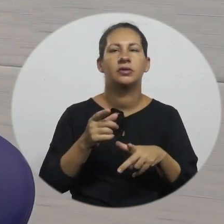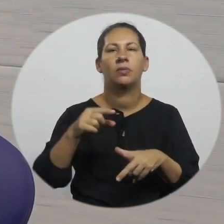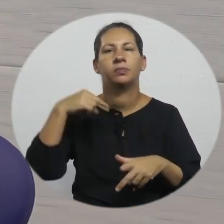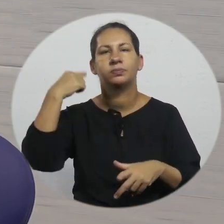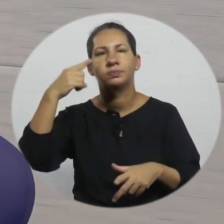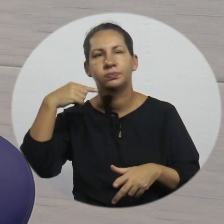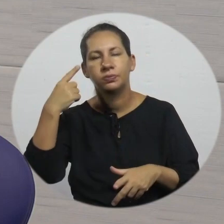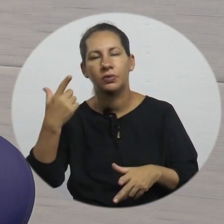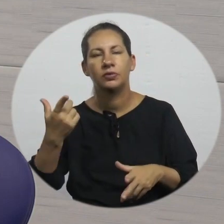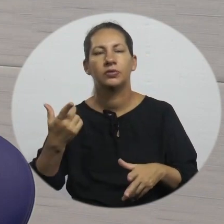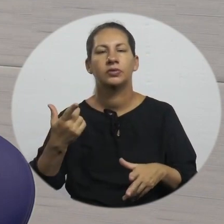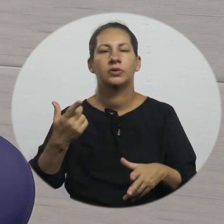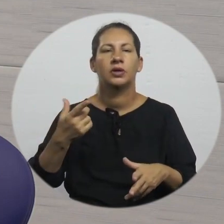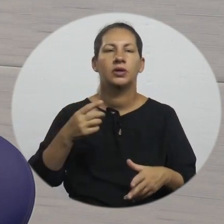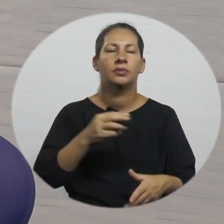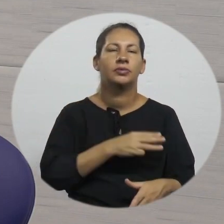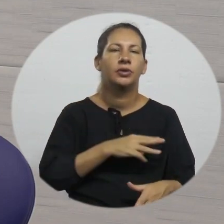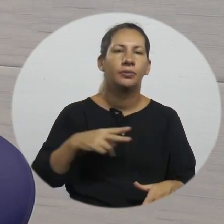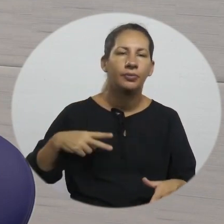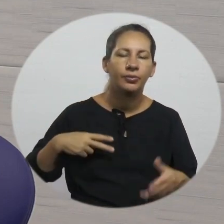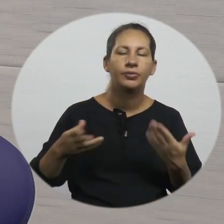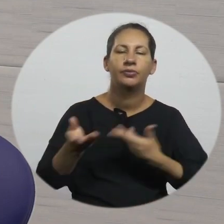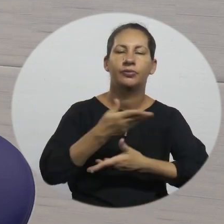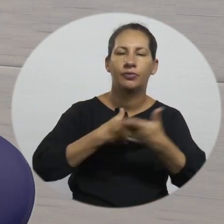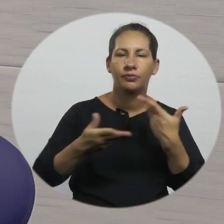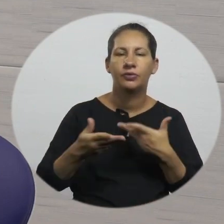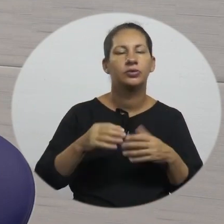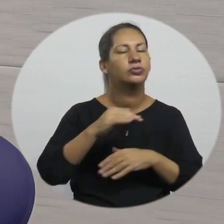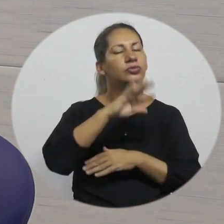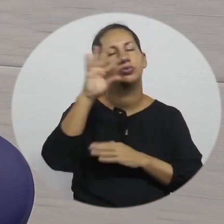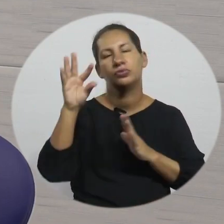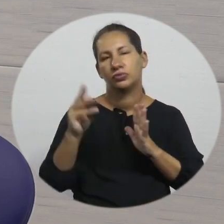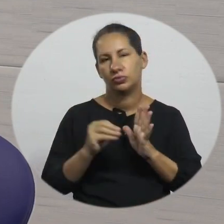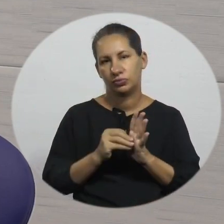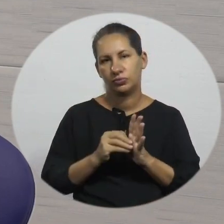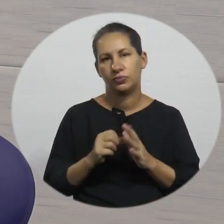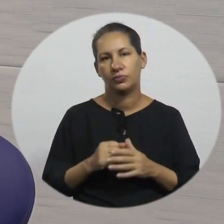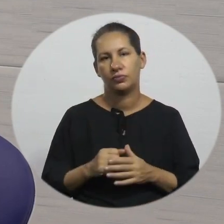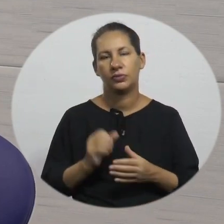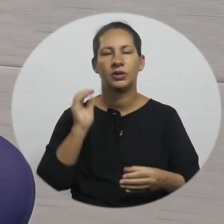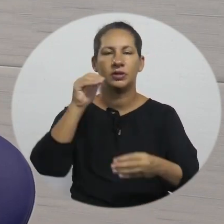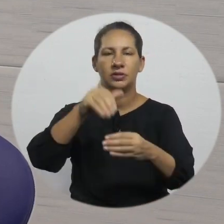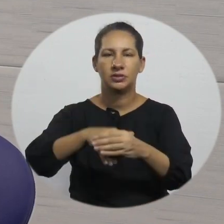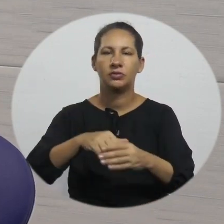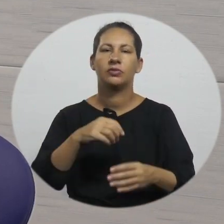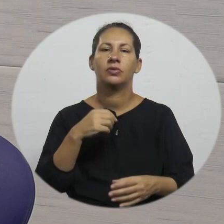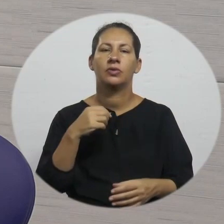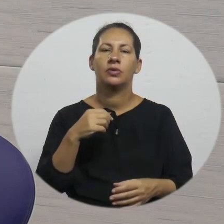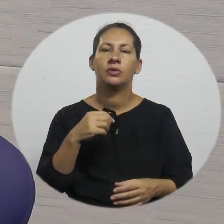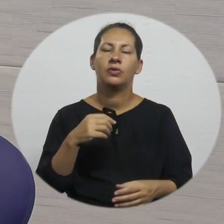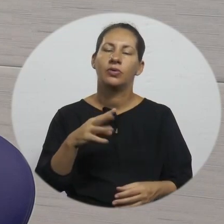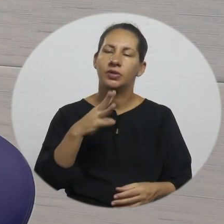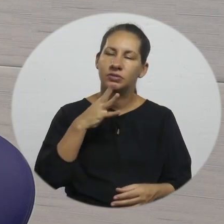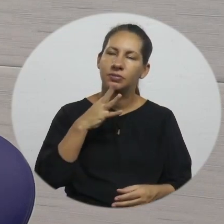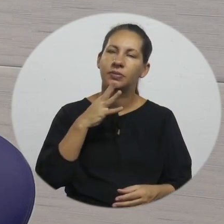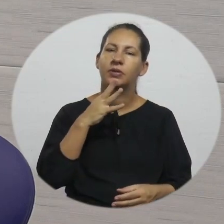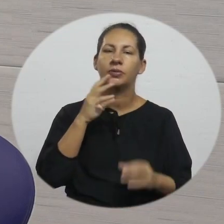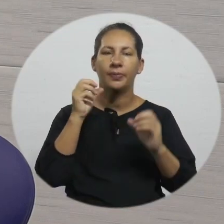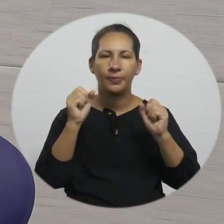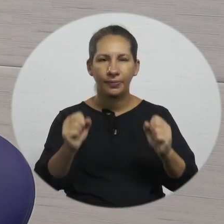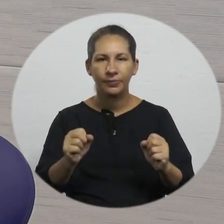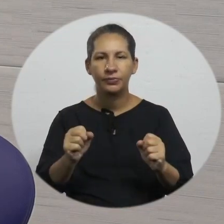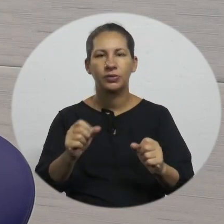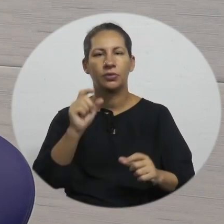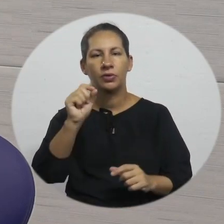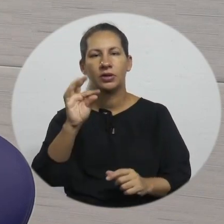envolvendo advogados, envolvendo Ministério Público, todas as figuras atuantes nas eleições, para que a gente possa tomar conhecimento